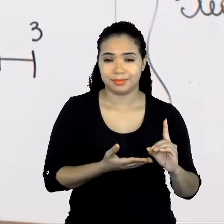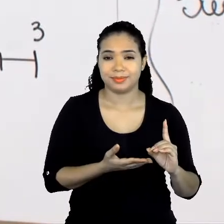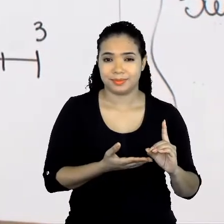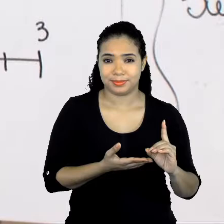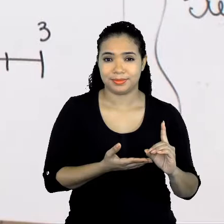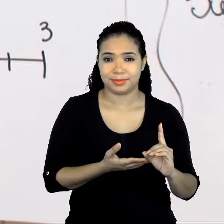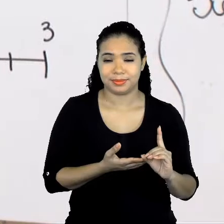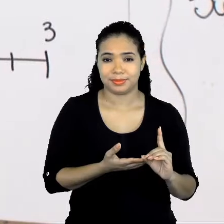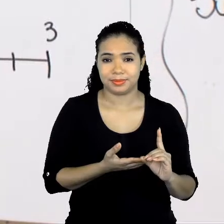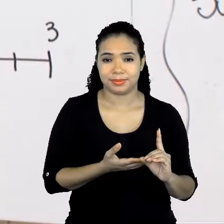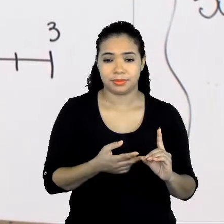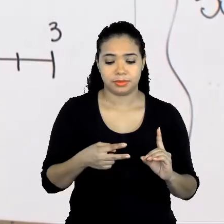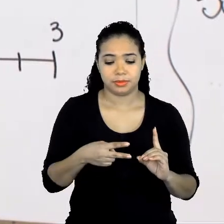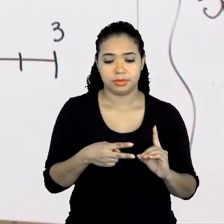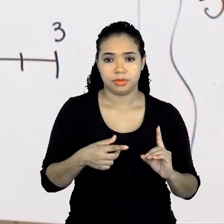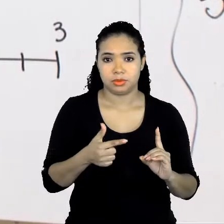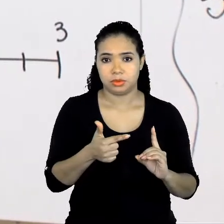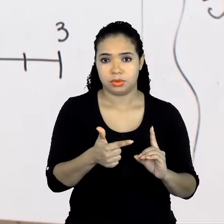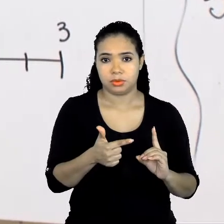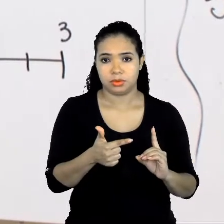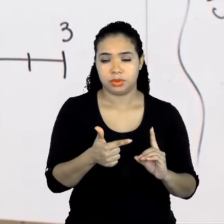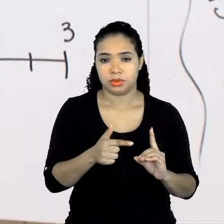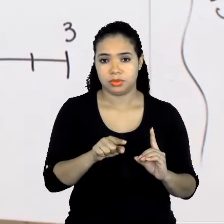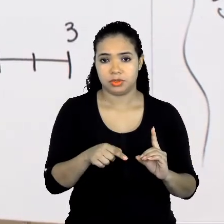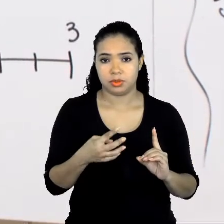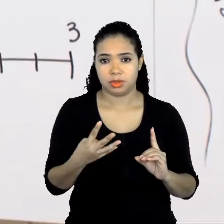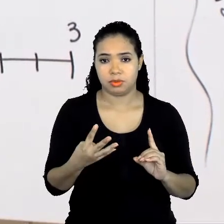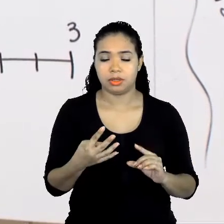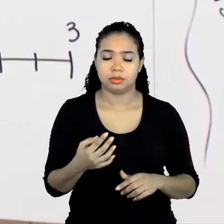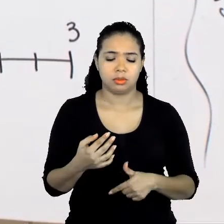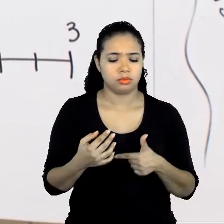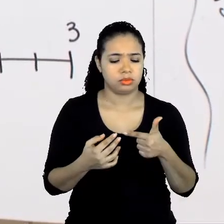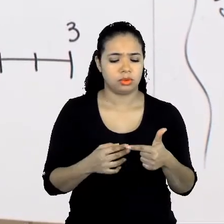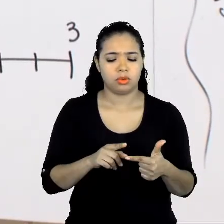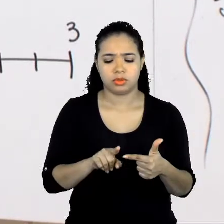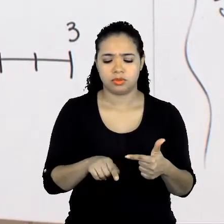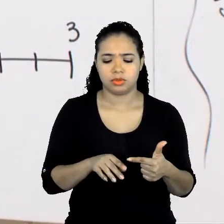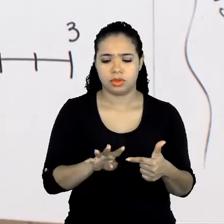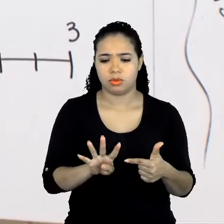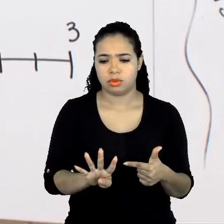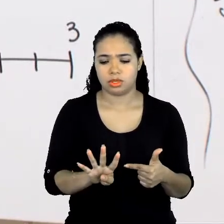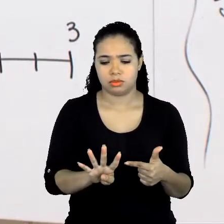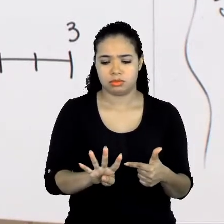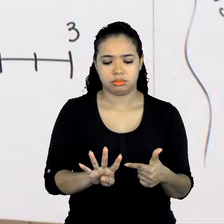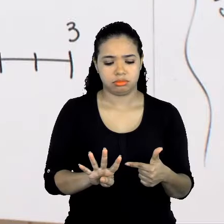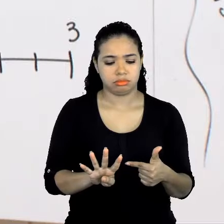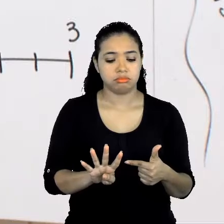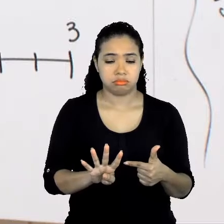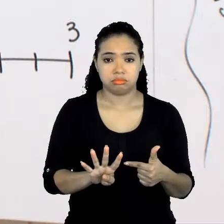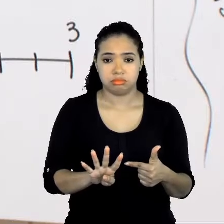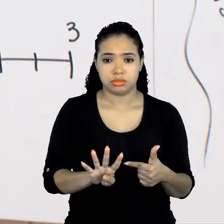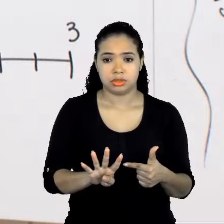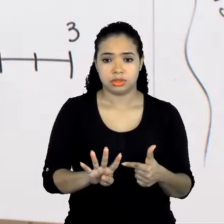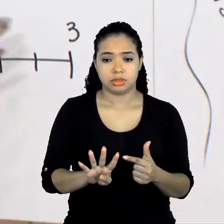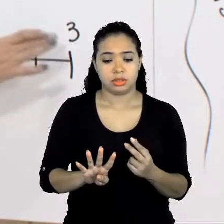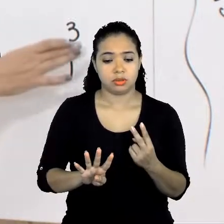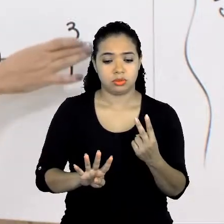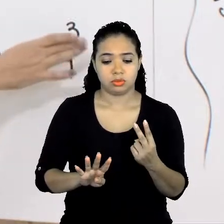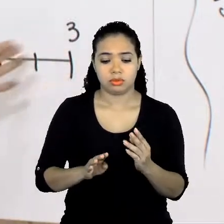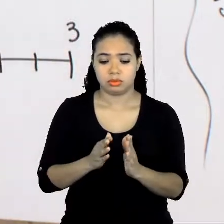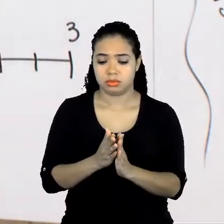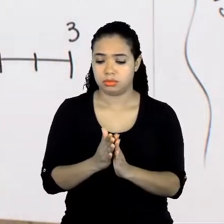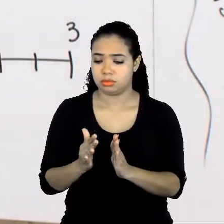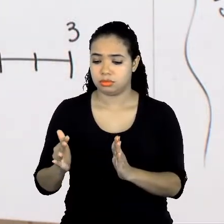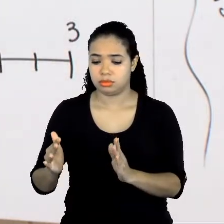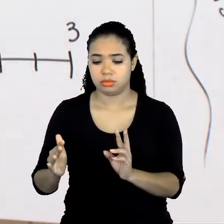D. 2 inteiros e 4 décimos. O 2,4, ele está entre o 2 e